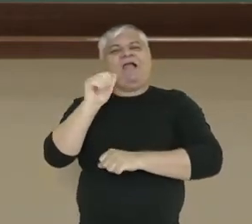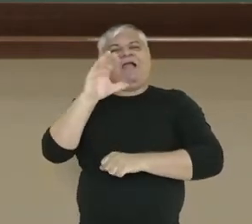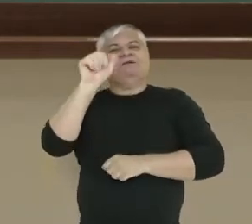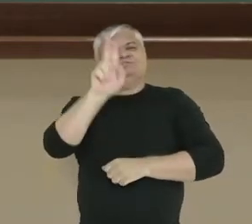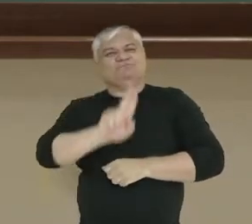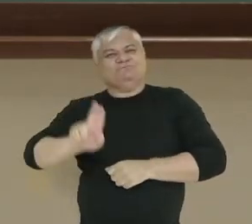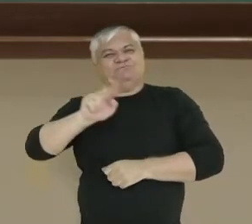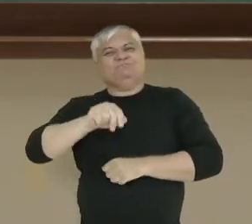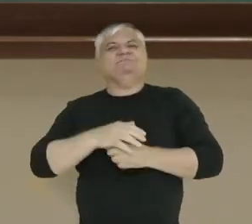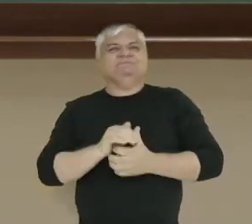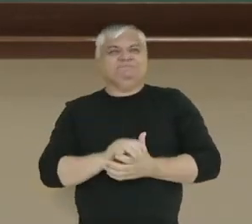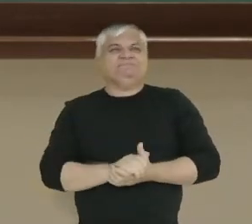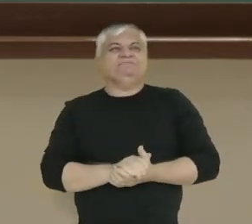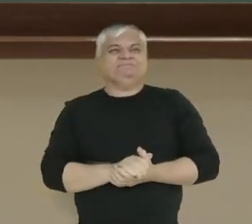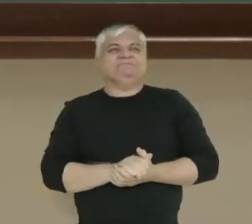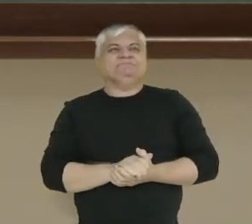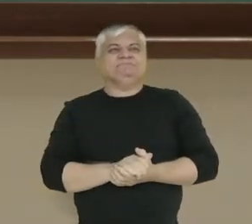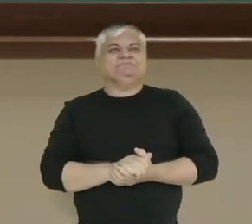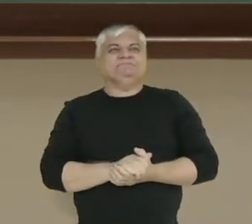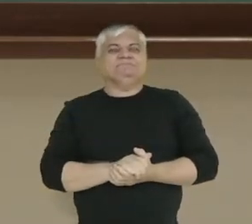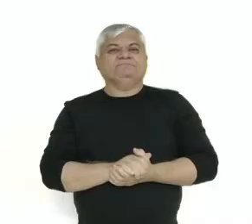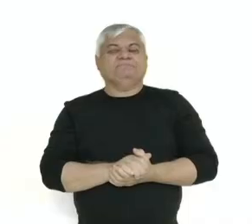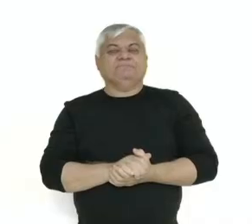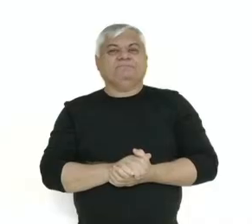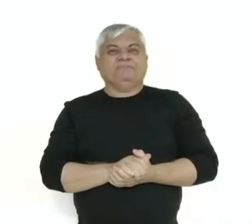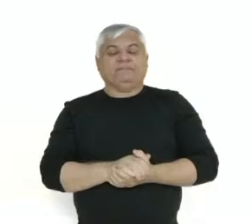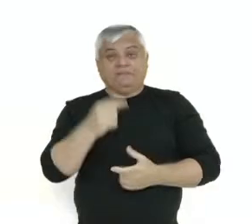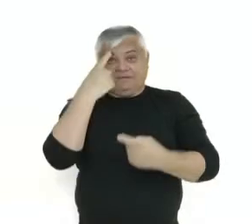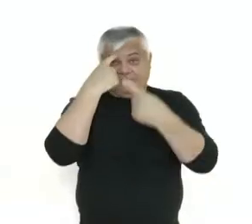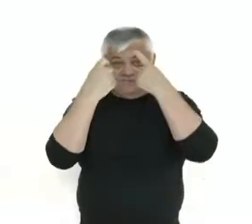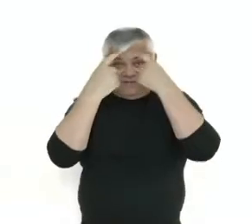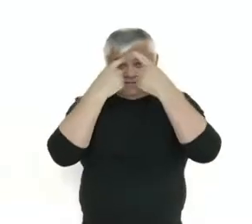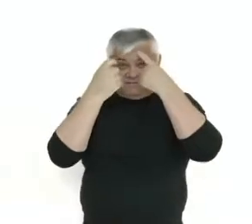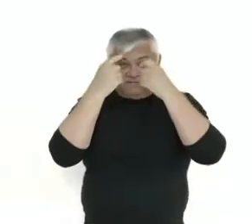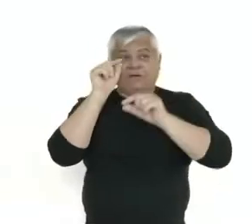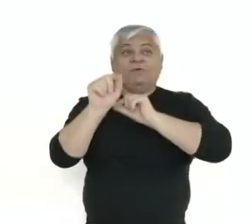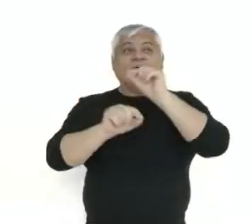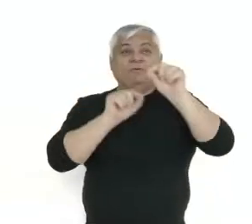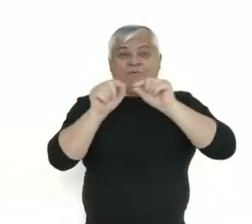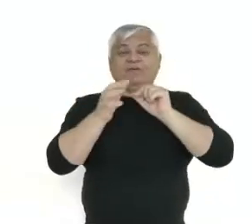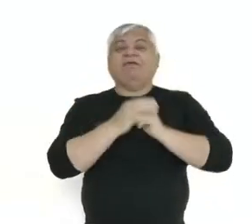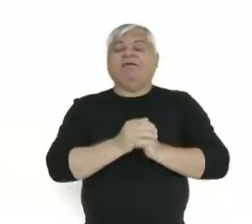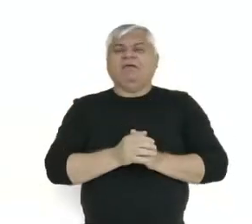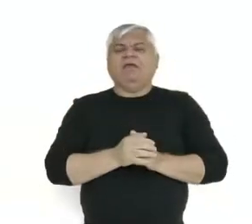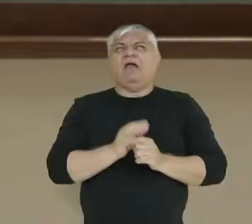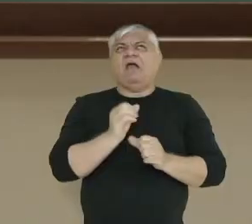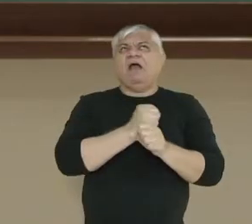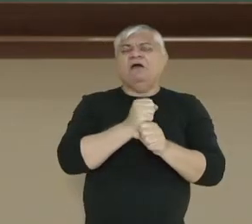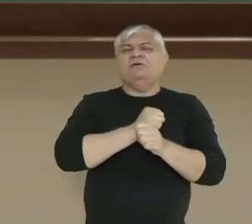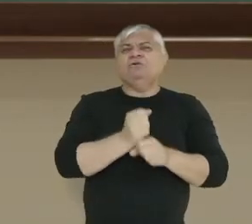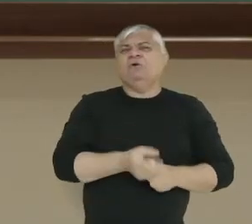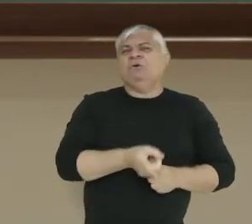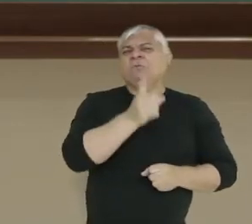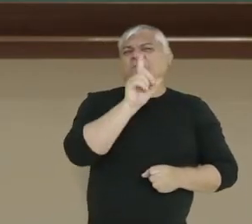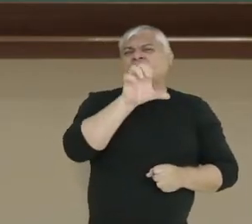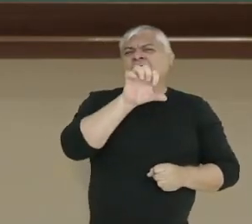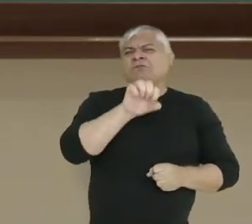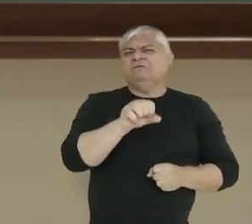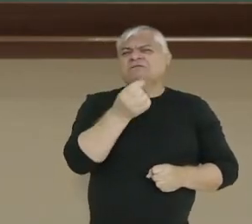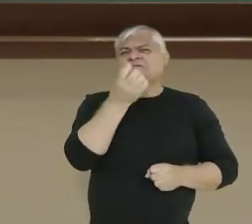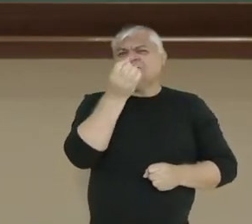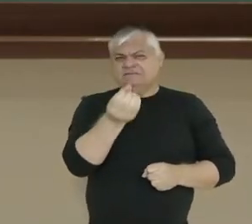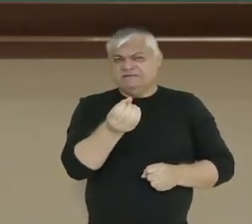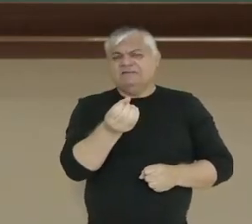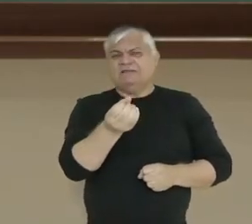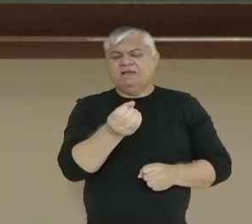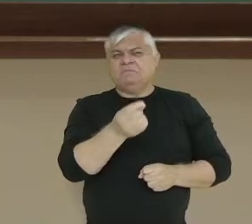industrialização. A invenção do dínamo, isso em 1870, vai ser também um fator muito importante para